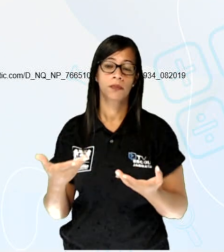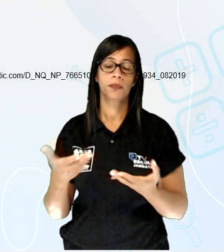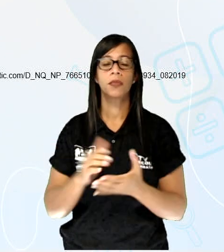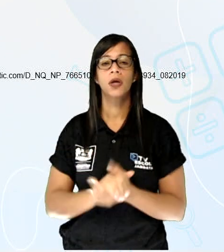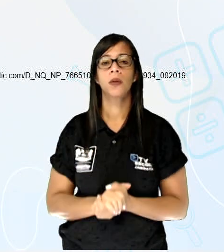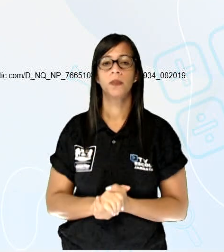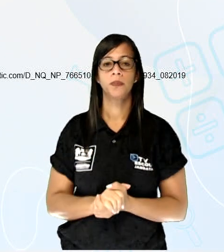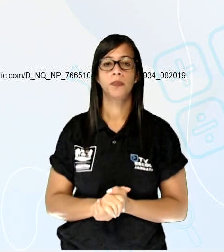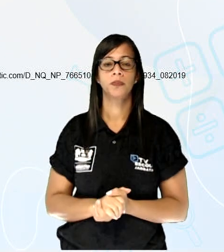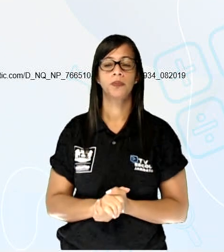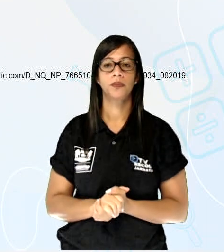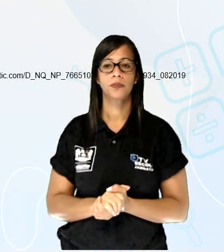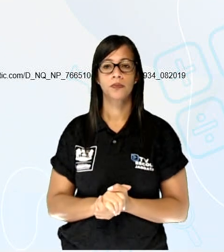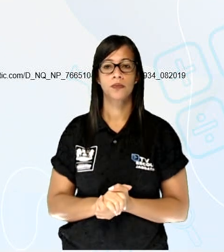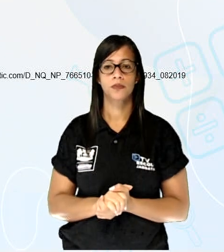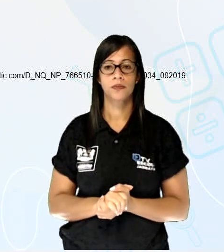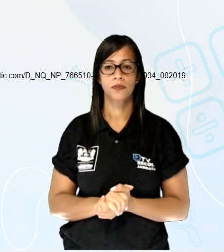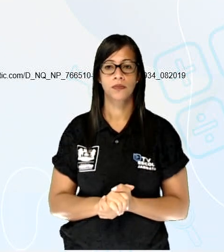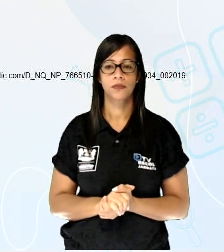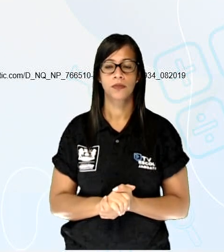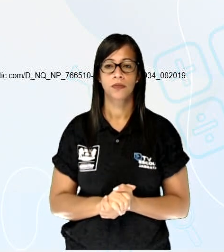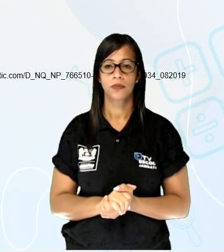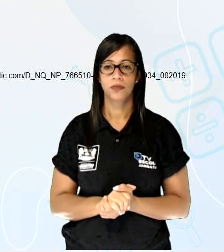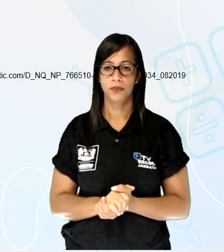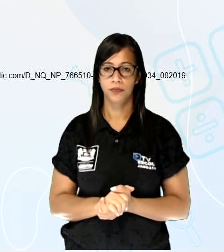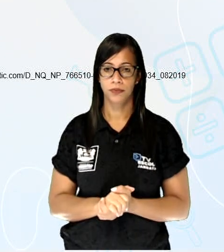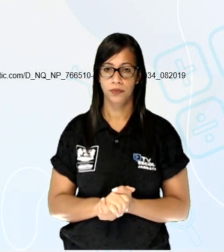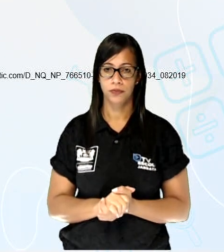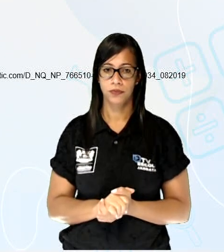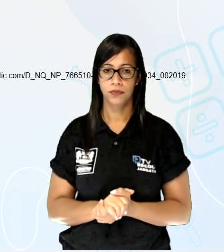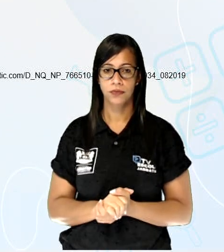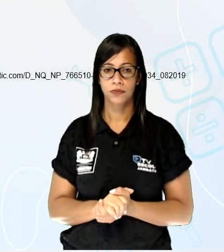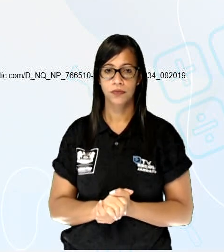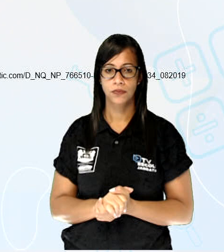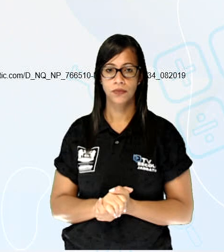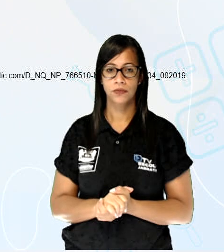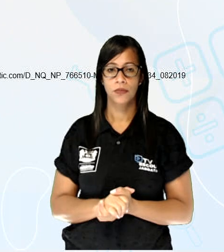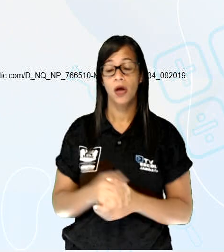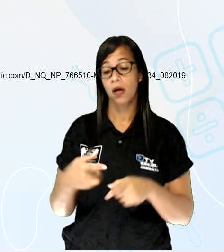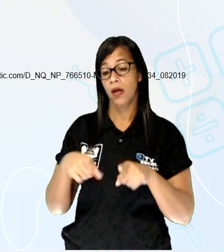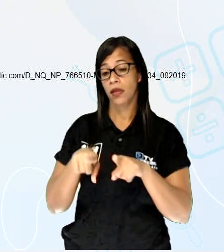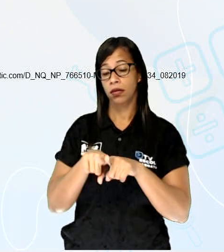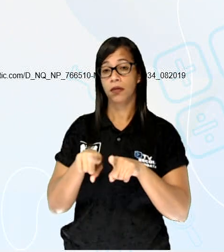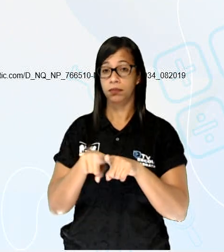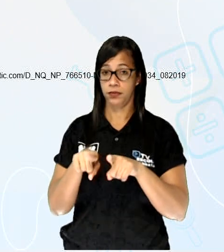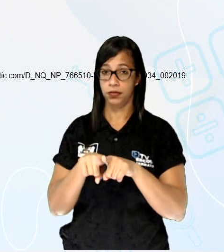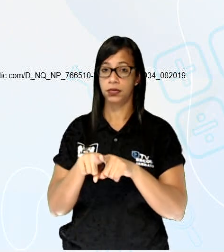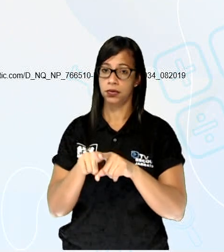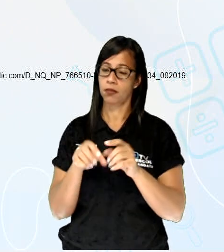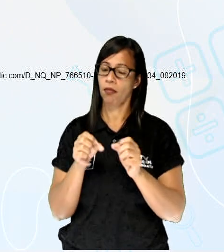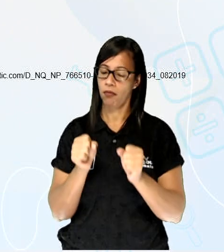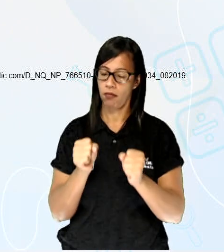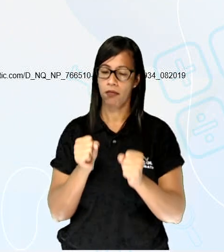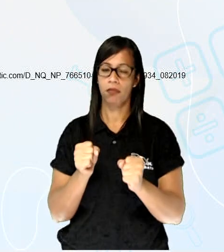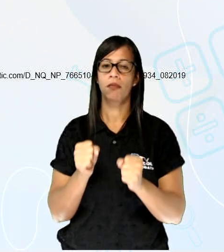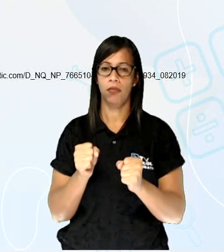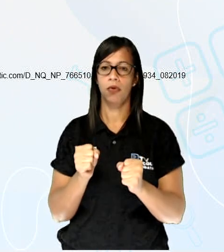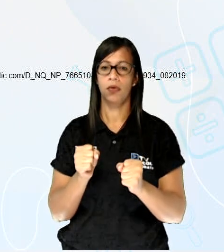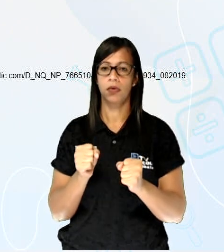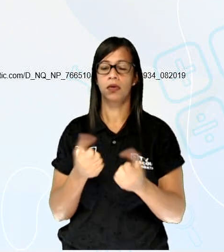Os sons podem ser emitidos através de instrumentos de corda, ou seja, pelo dedilhar,